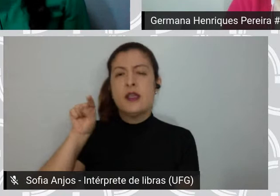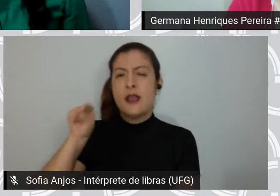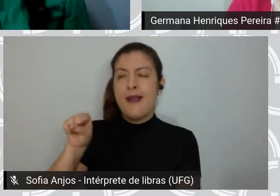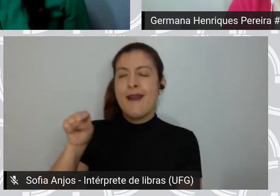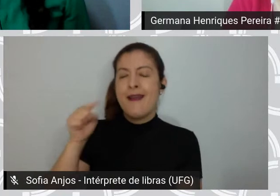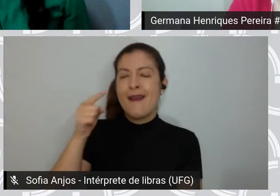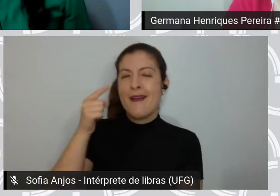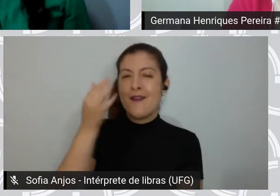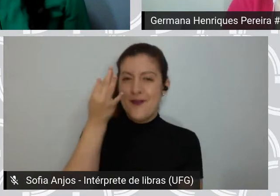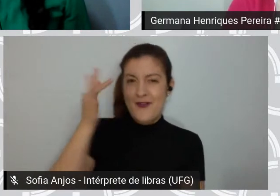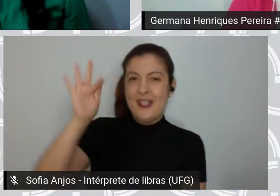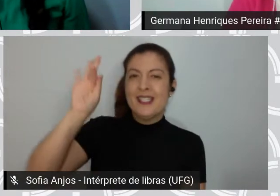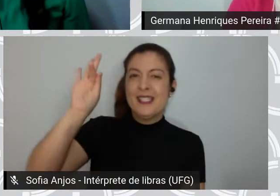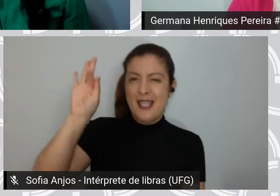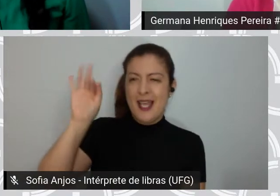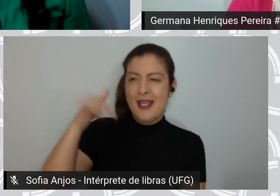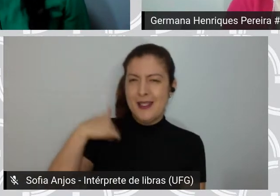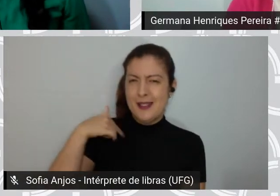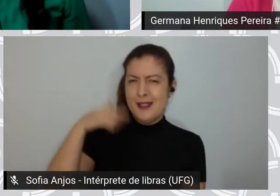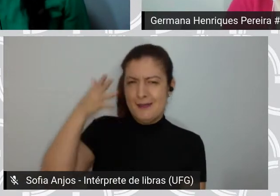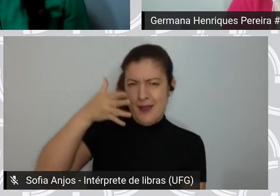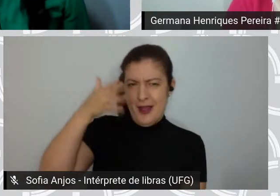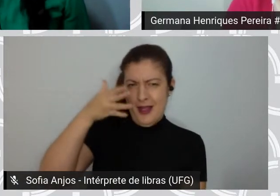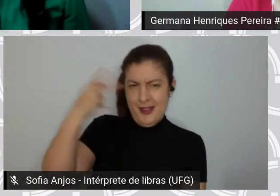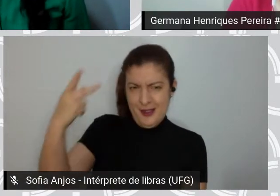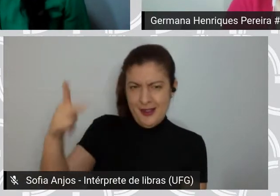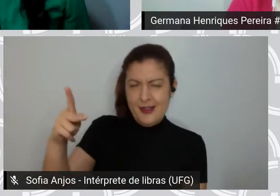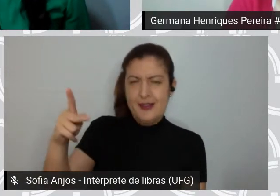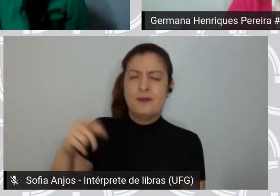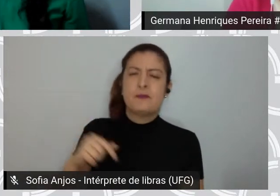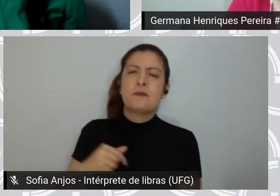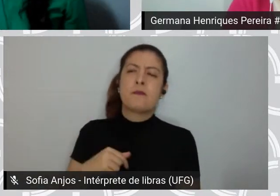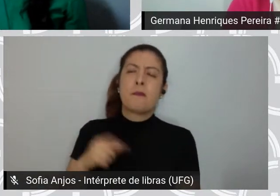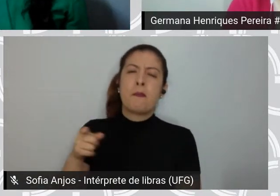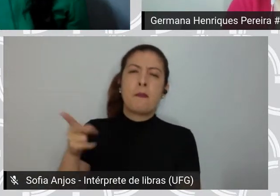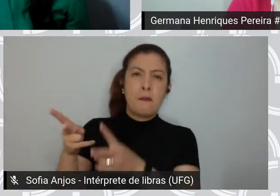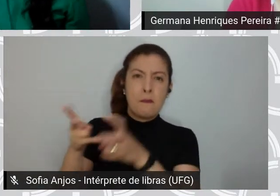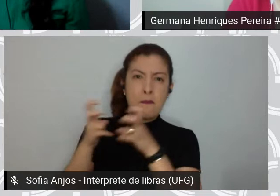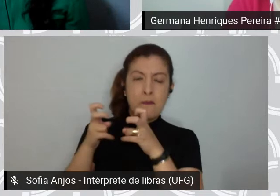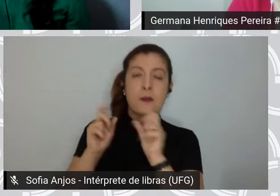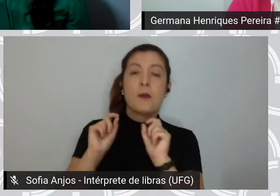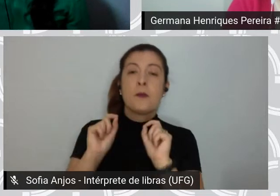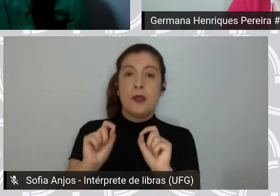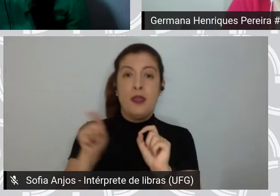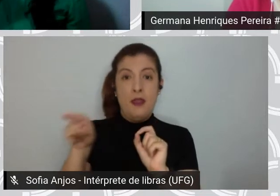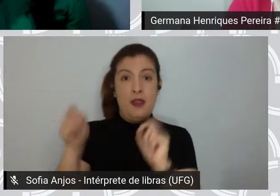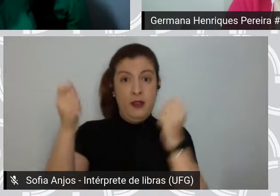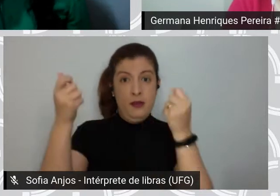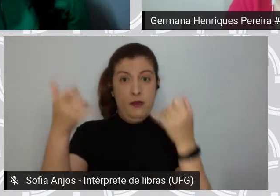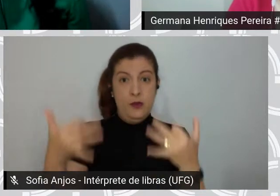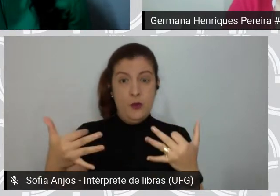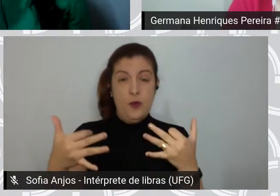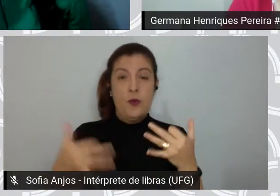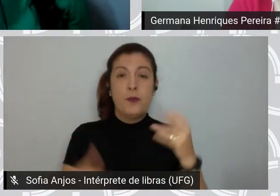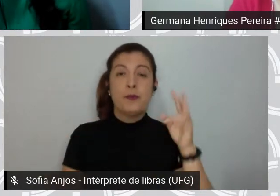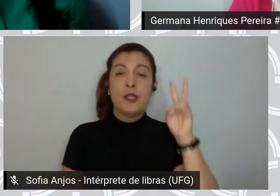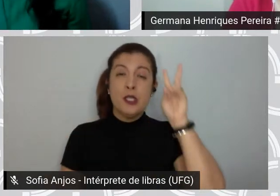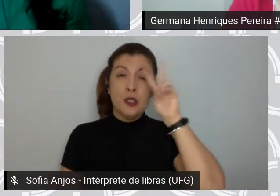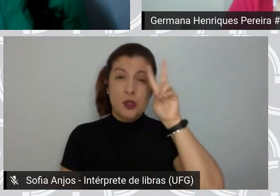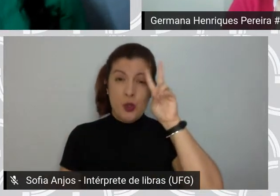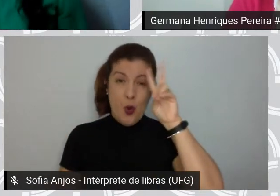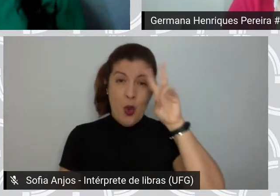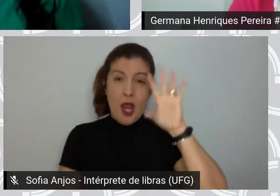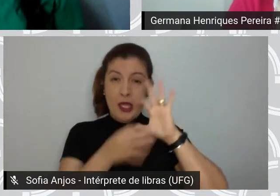a história da democracia nos Estados Unidos é uma história de uma